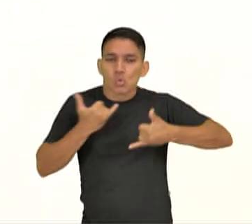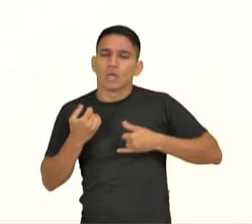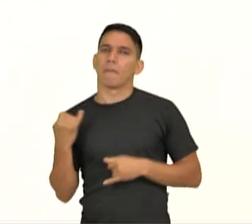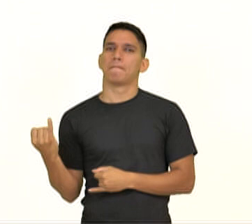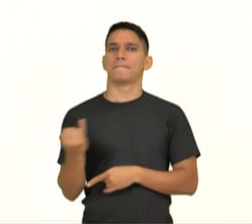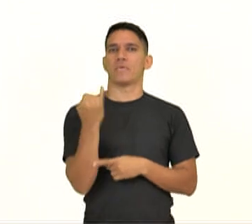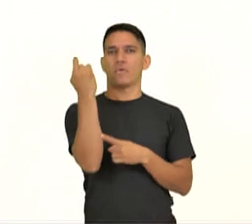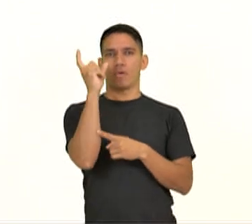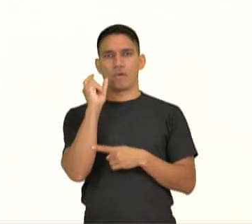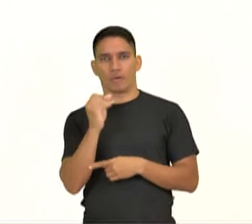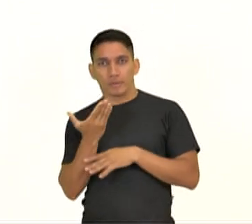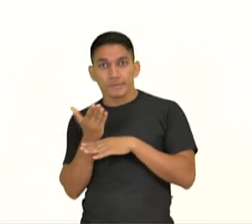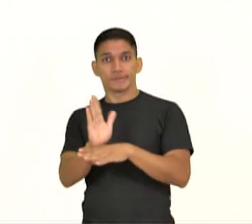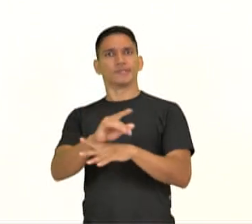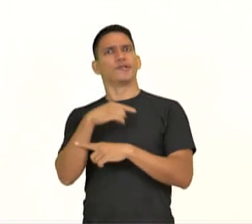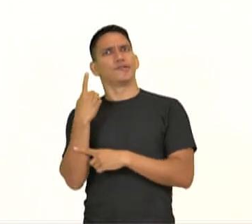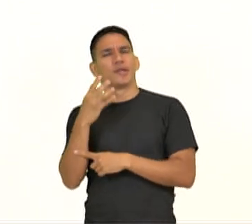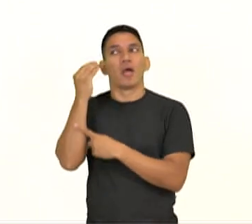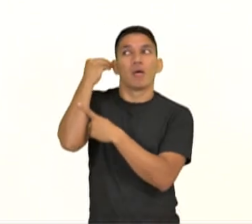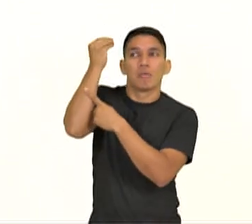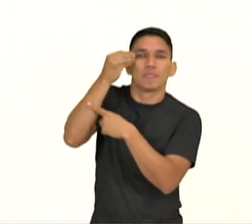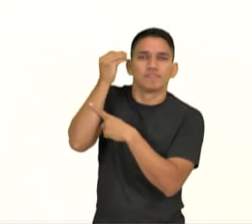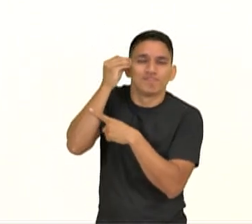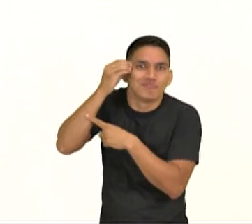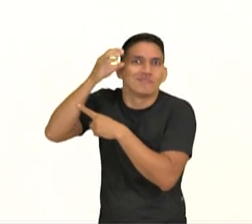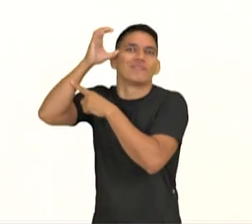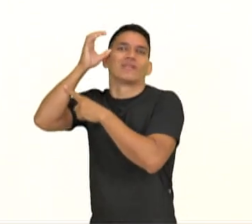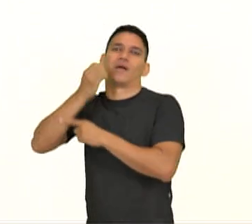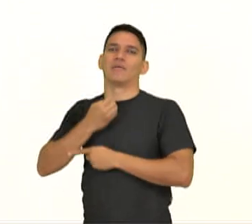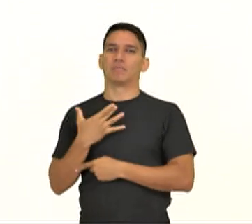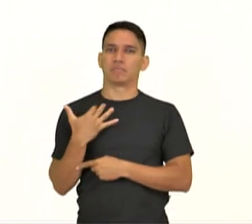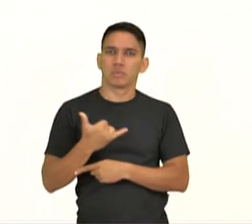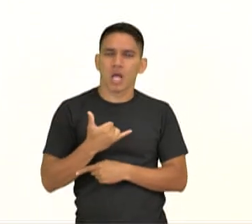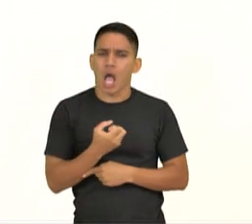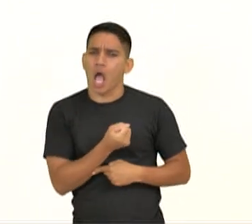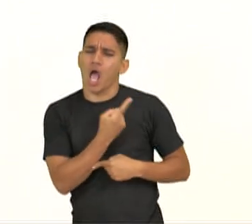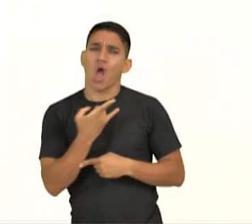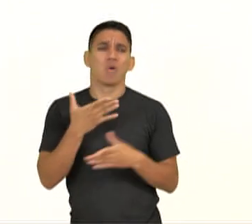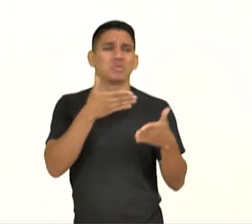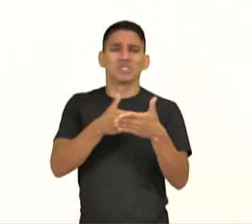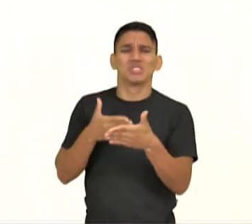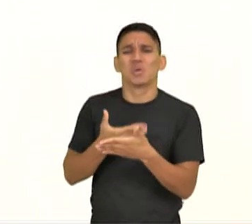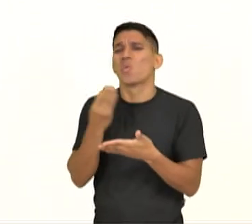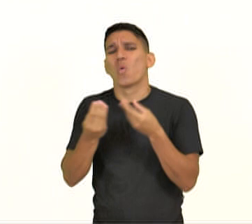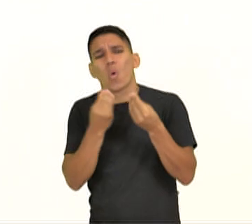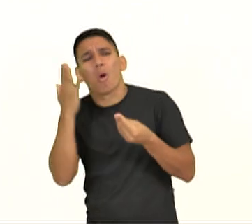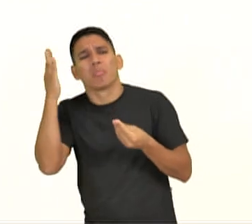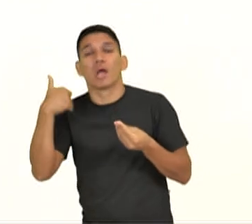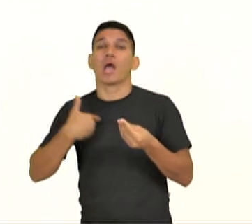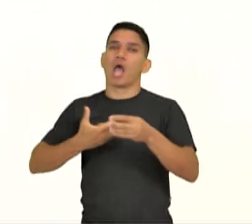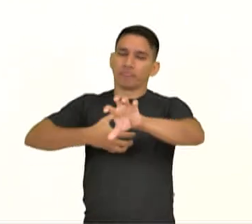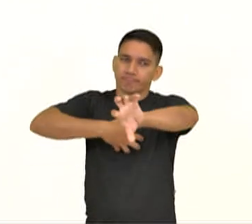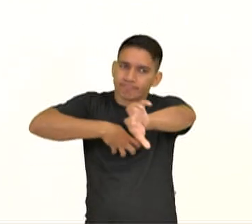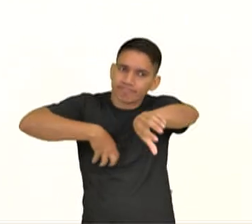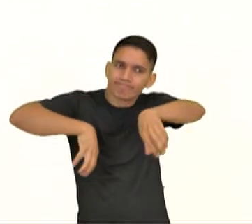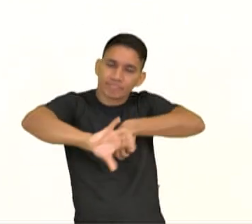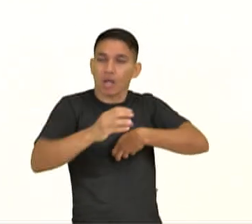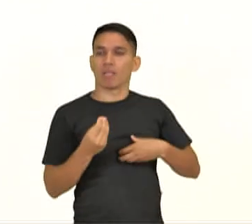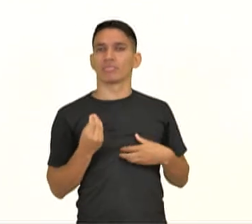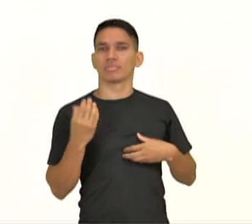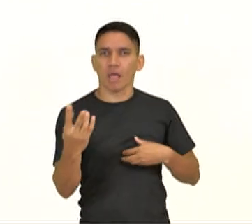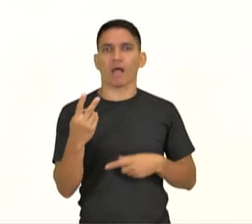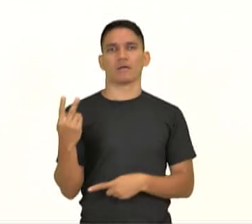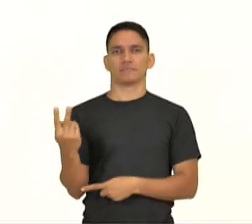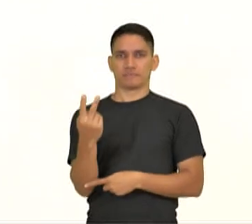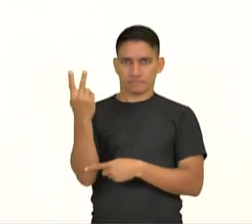que a gente vivencie algumas dificuldades das pessoas e que a gente, né, valorize